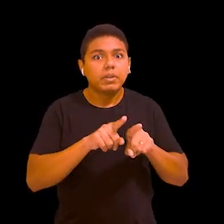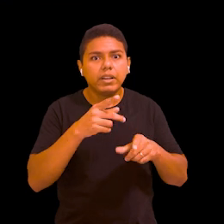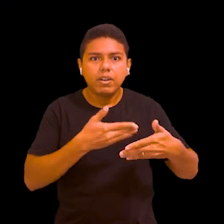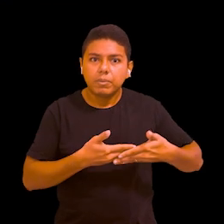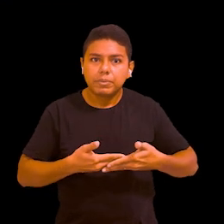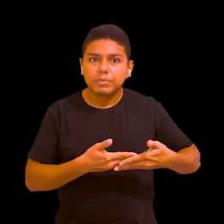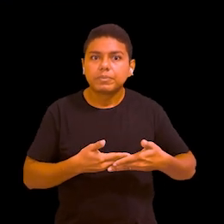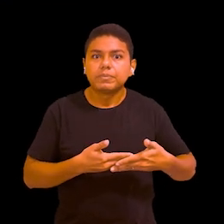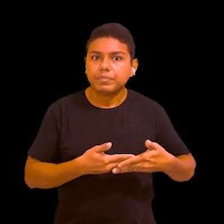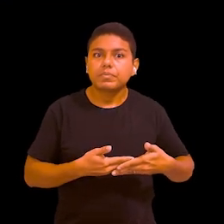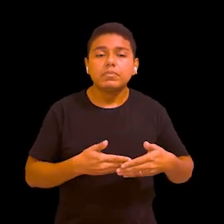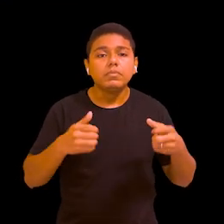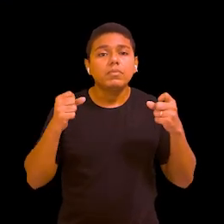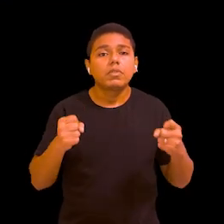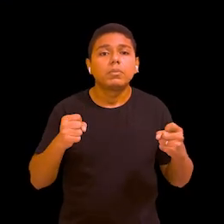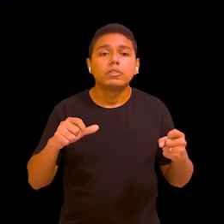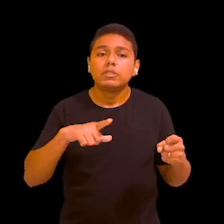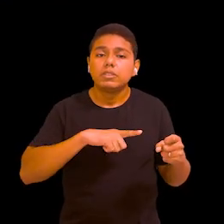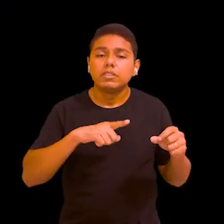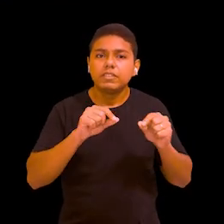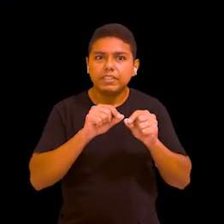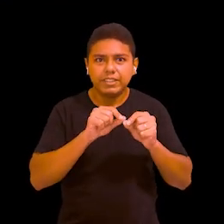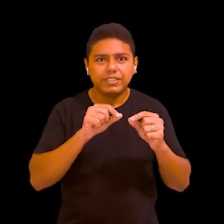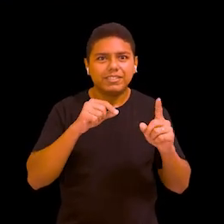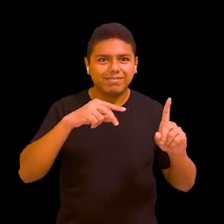exemplo, ela pode ter realizado o